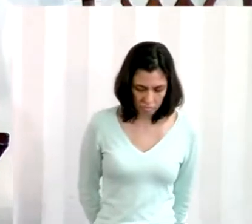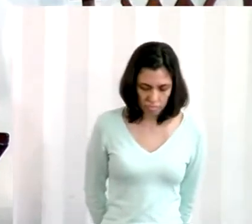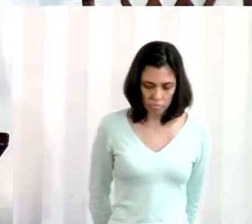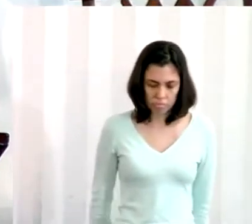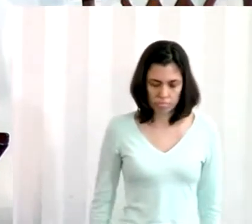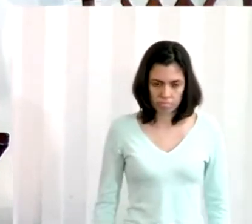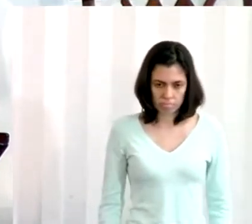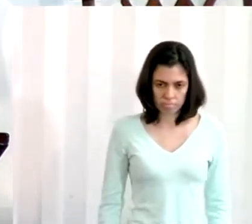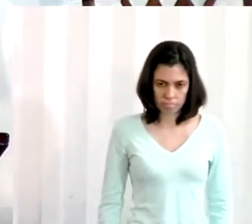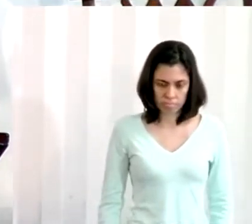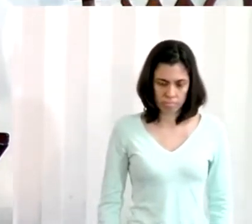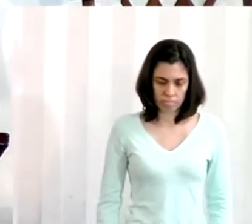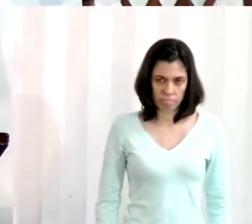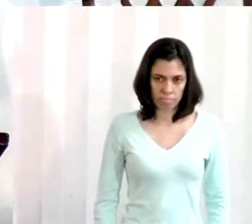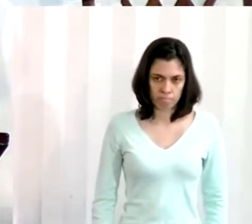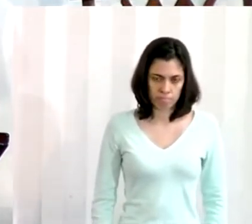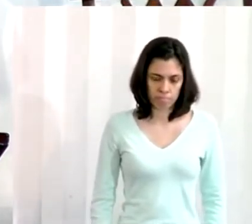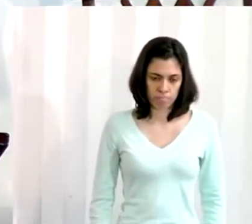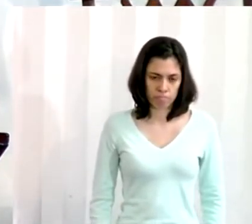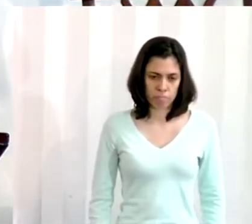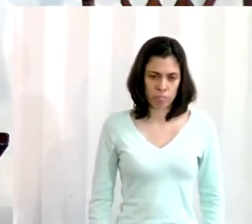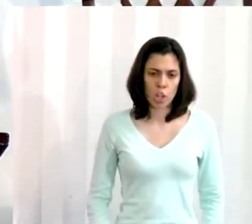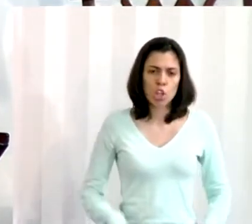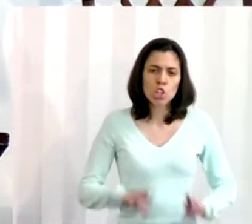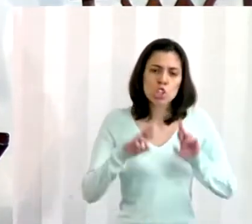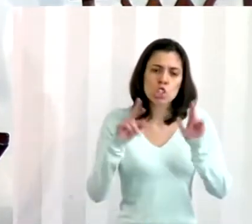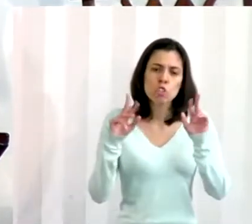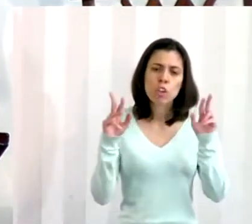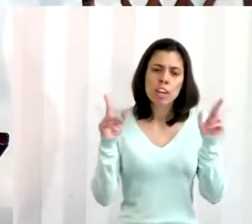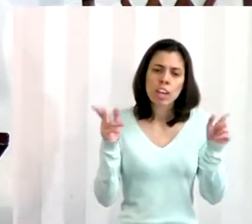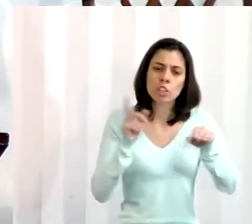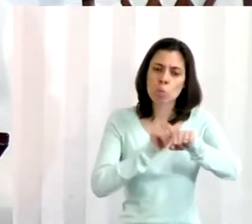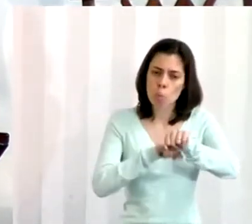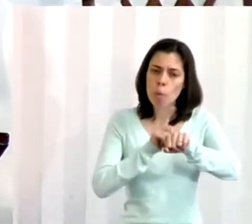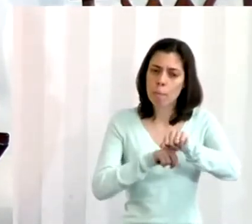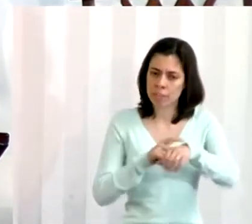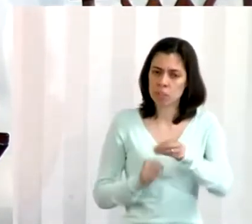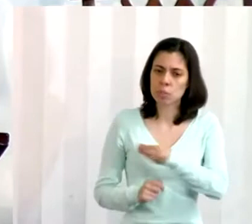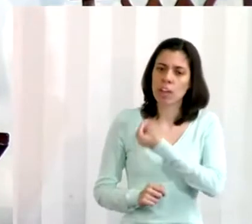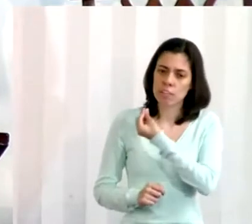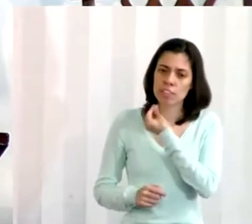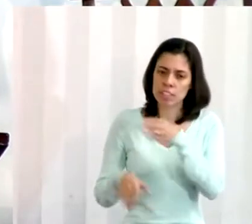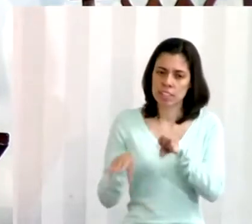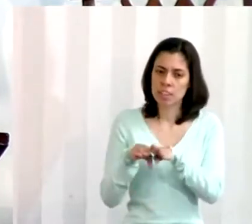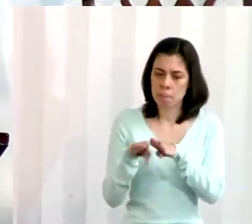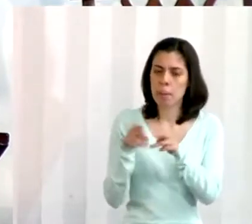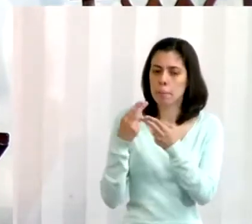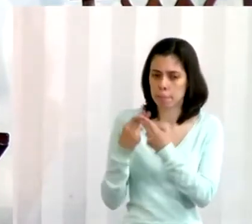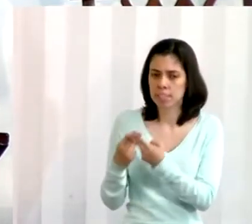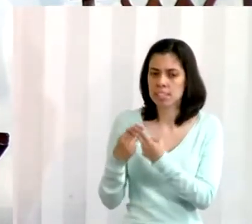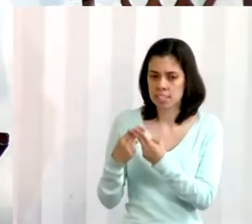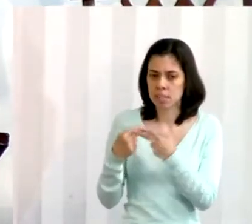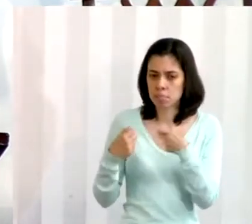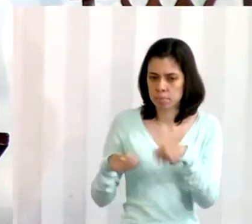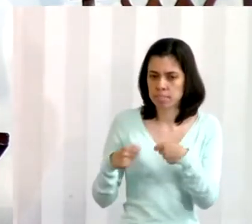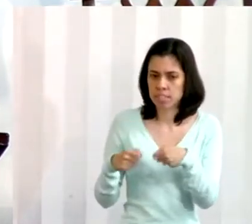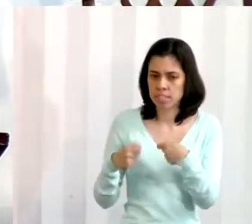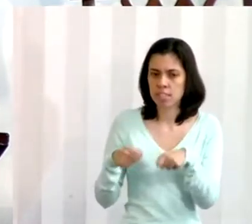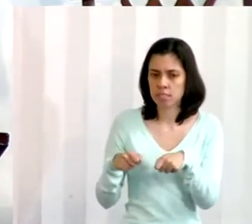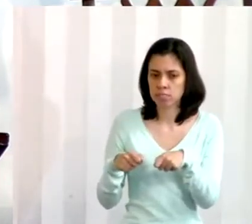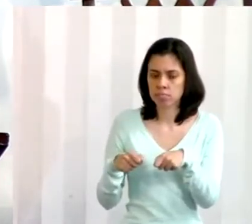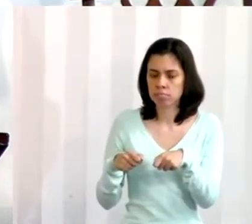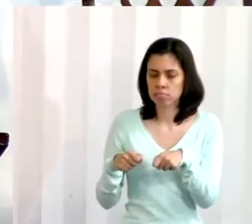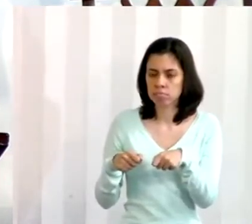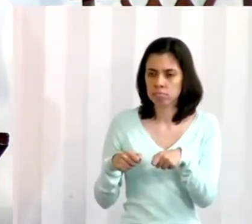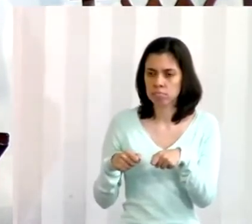outras áreas da nossa vida que a paciência é importantíssima. E eu digo, quem mais sofre